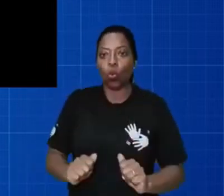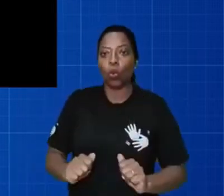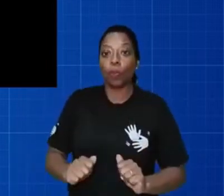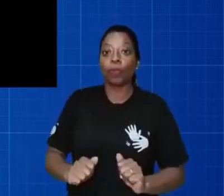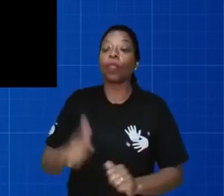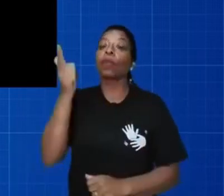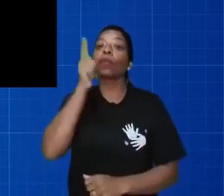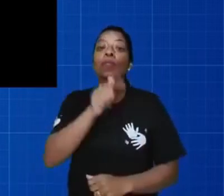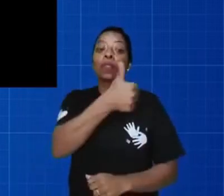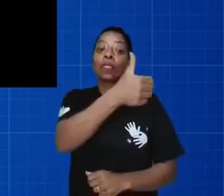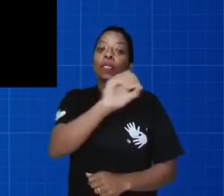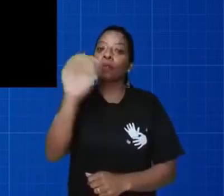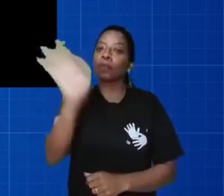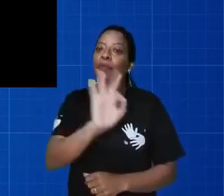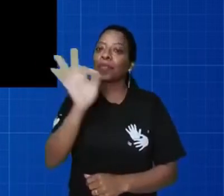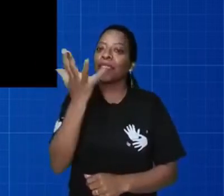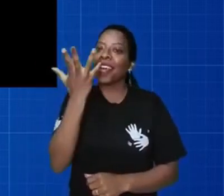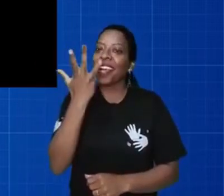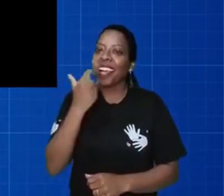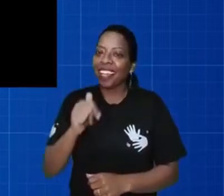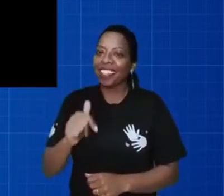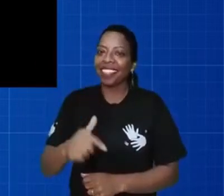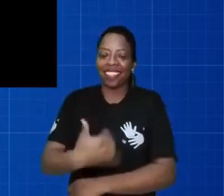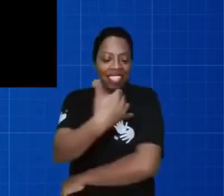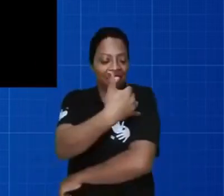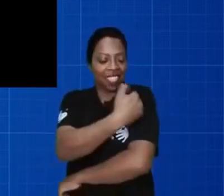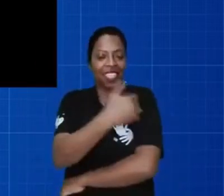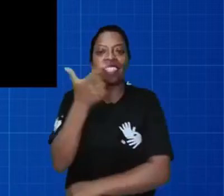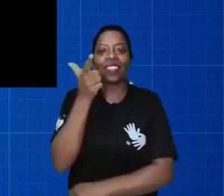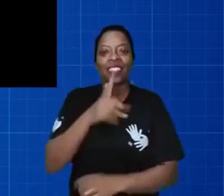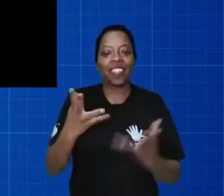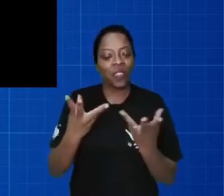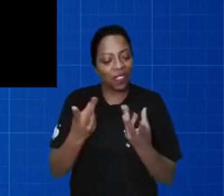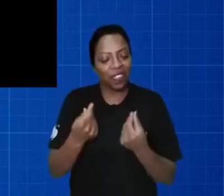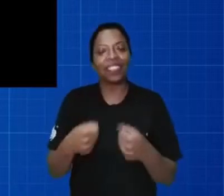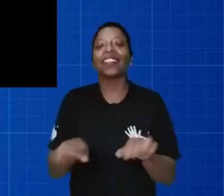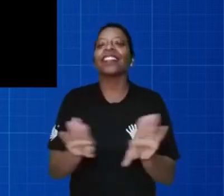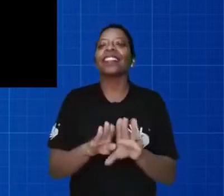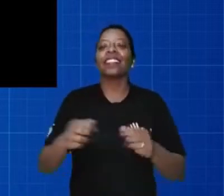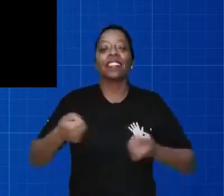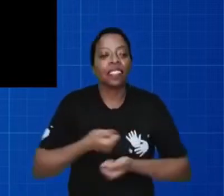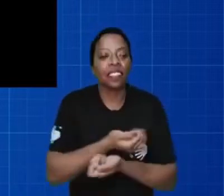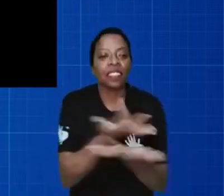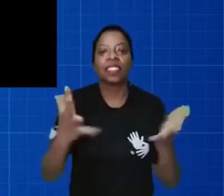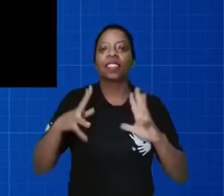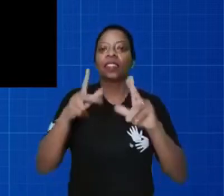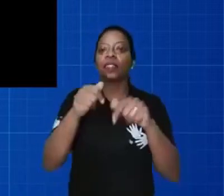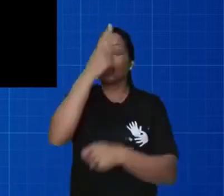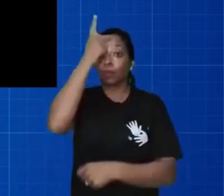com a melhor qualidade possível às pessoas. E hoje nós somos referência mundial em imunização, graças ao sucesso desse